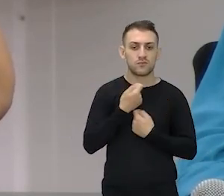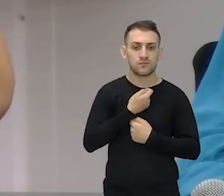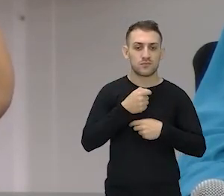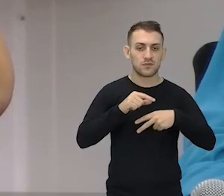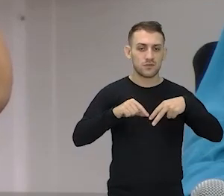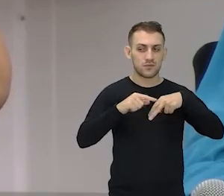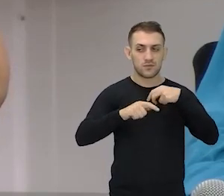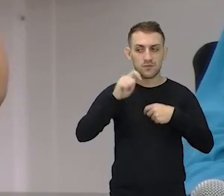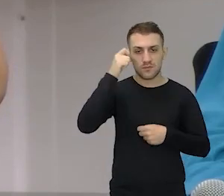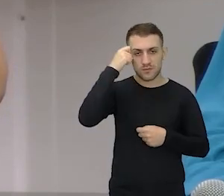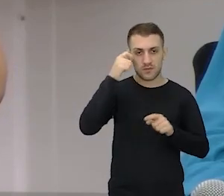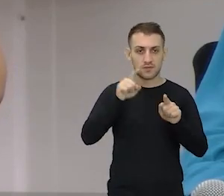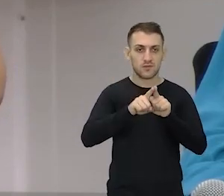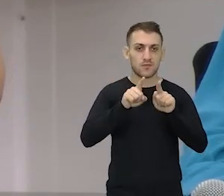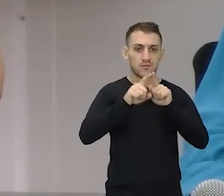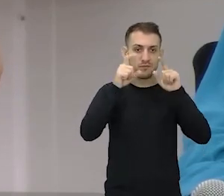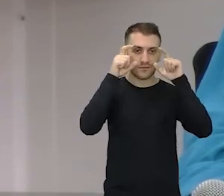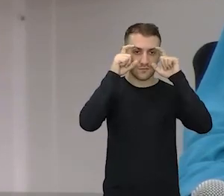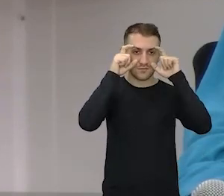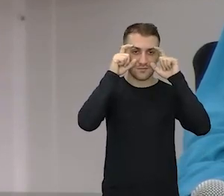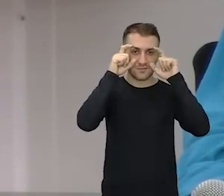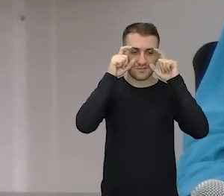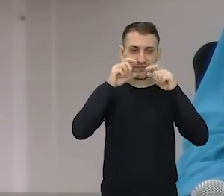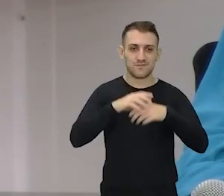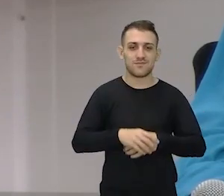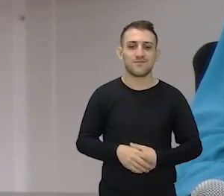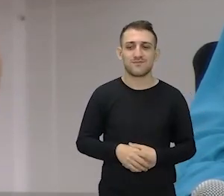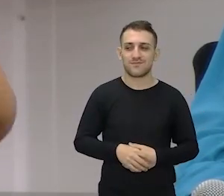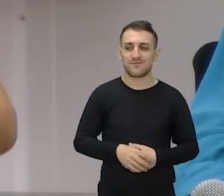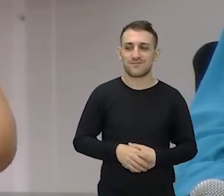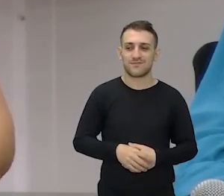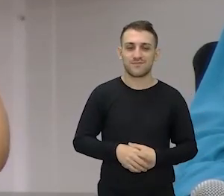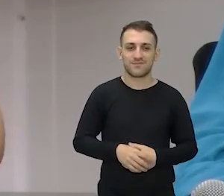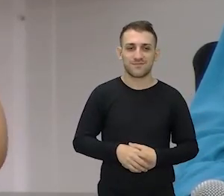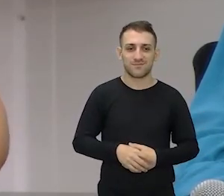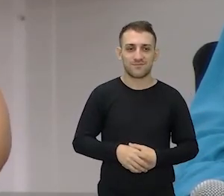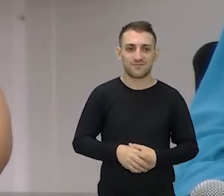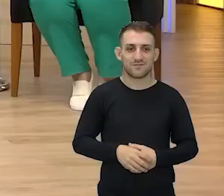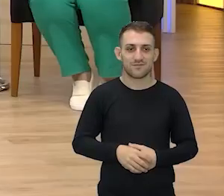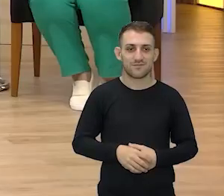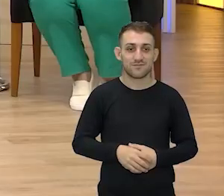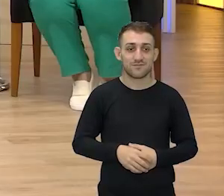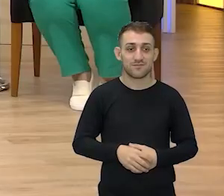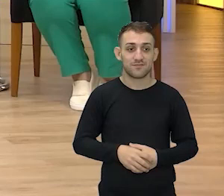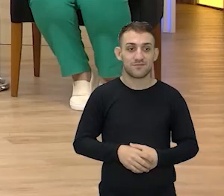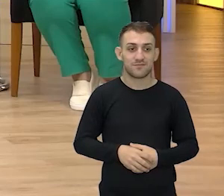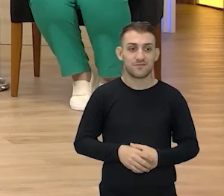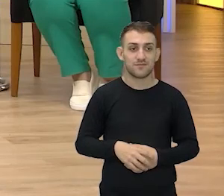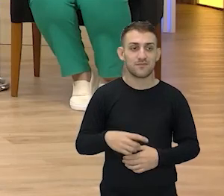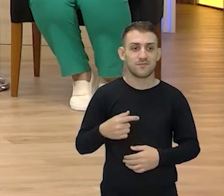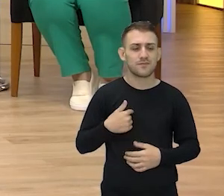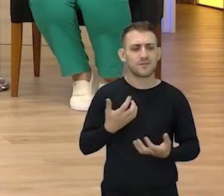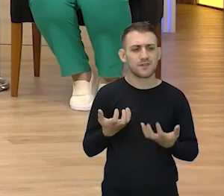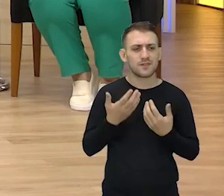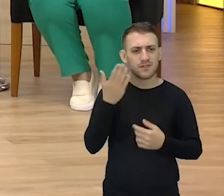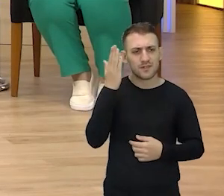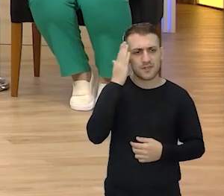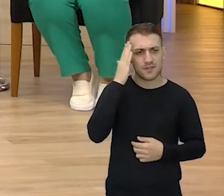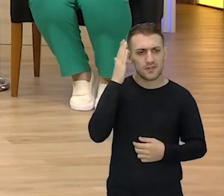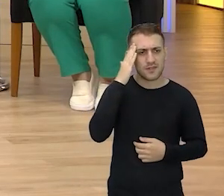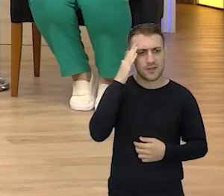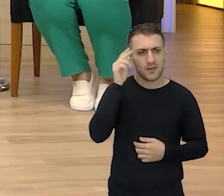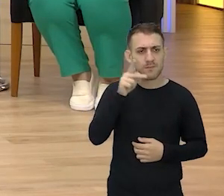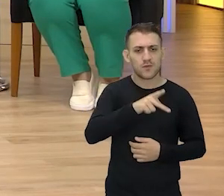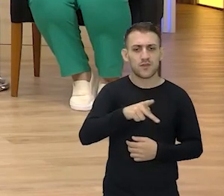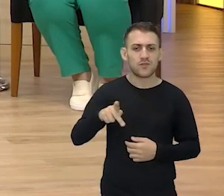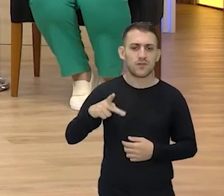preta e uso óculos. Passo a palavra para o Vanderlei. Muito bem, eu gostaria de saber da